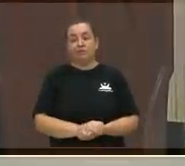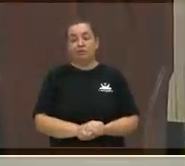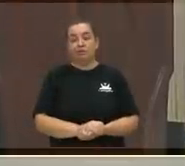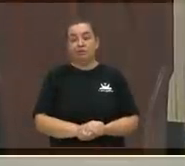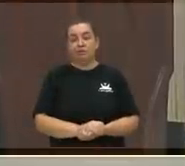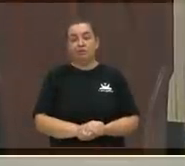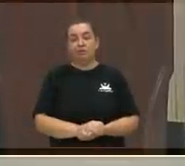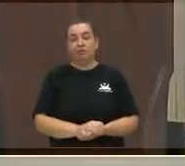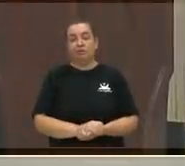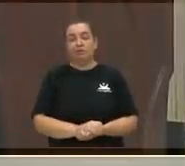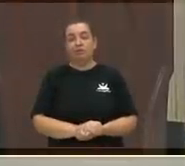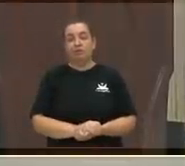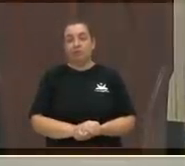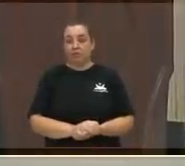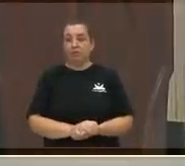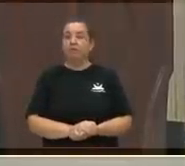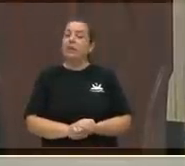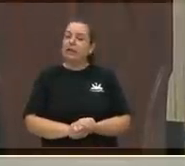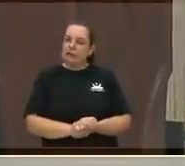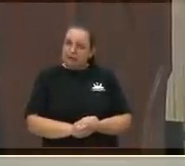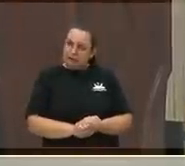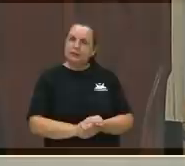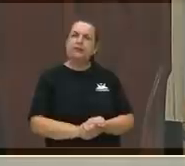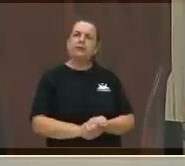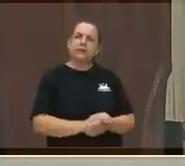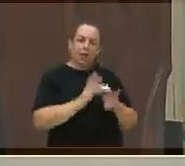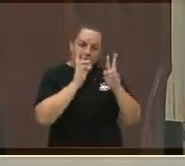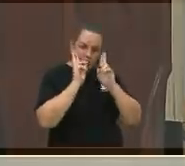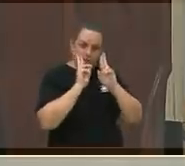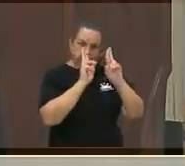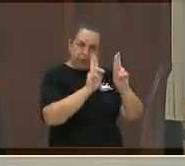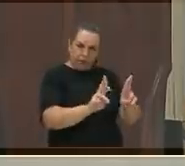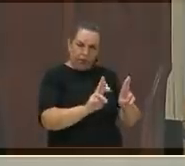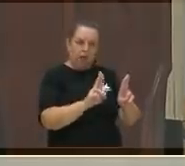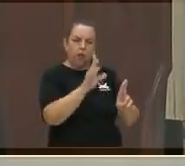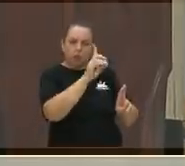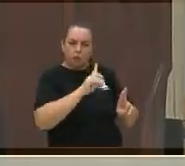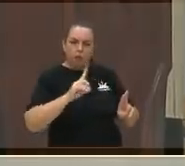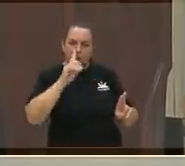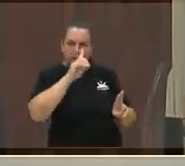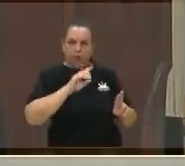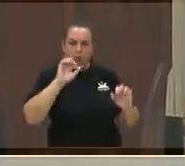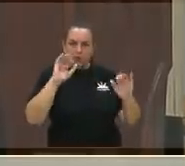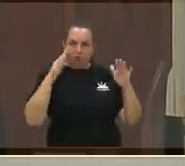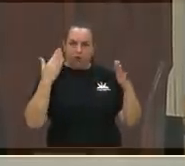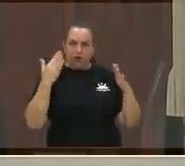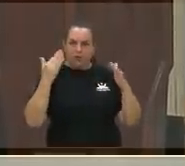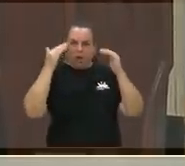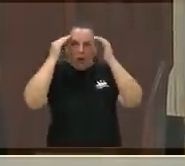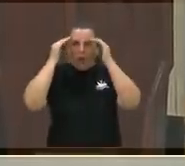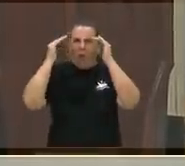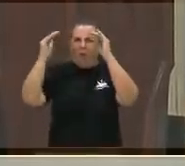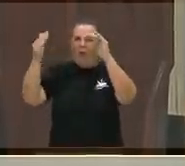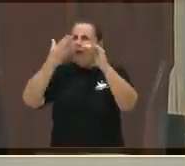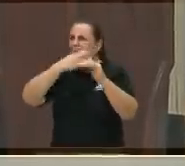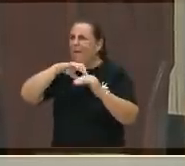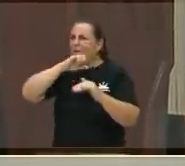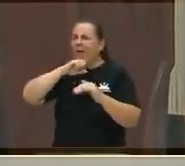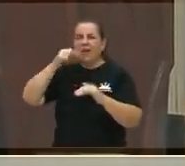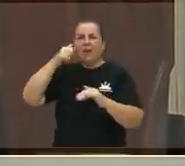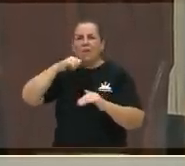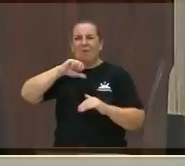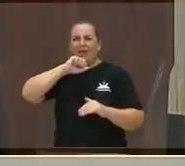e guardar domingos e festas igual a honrar pai e mãe